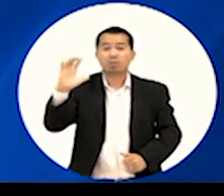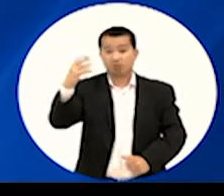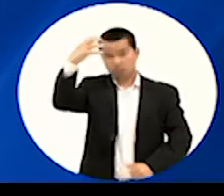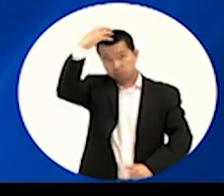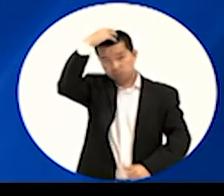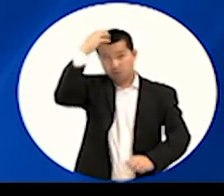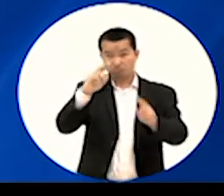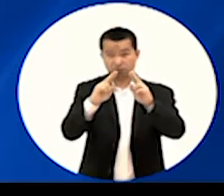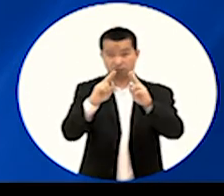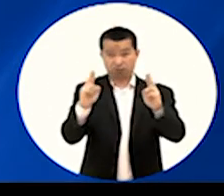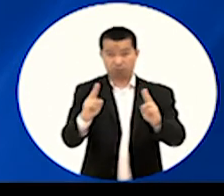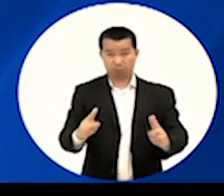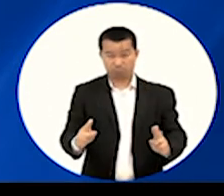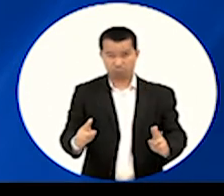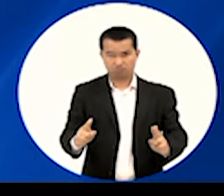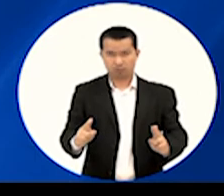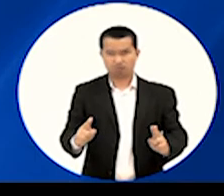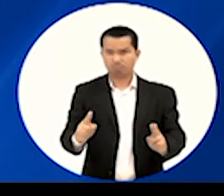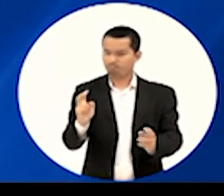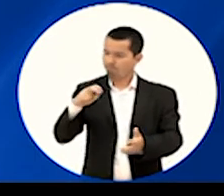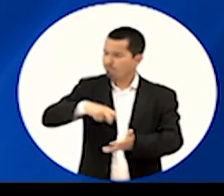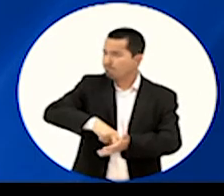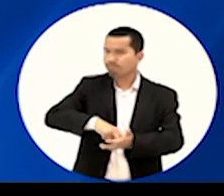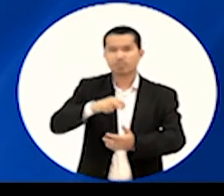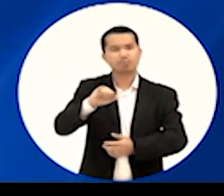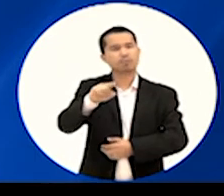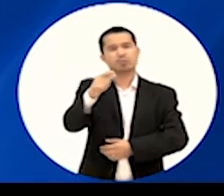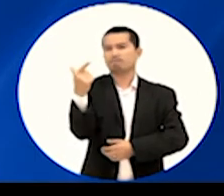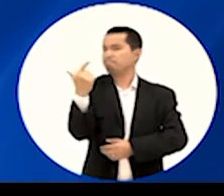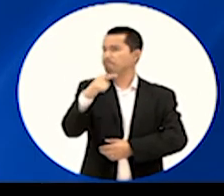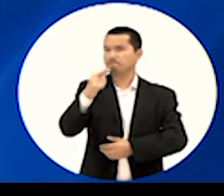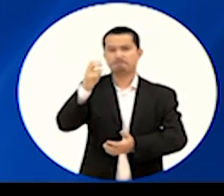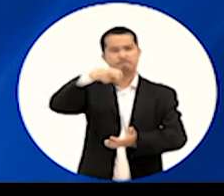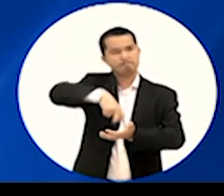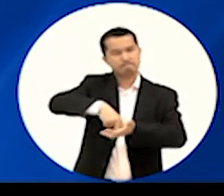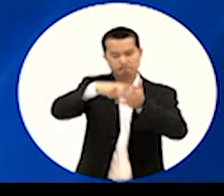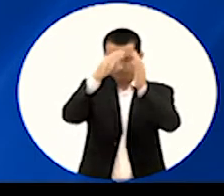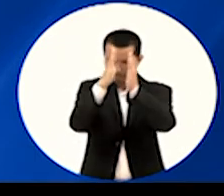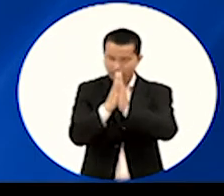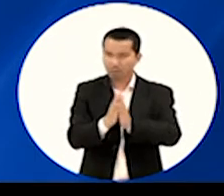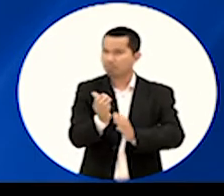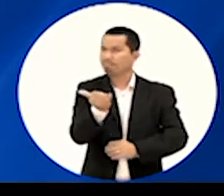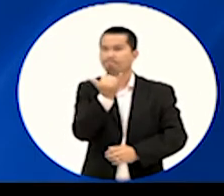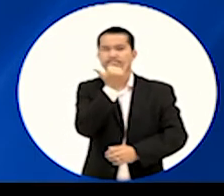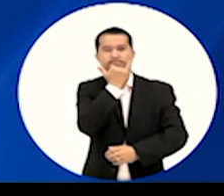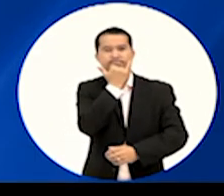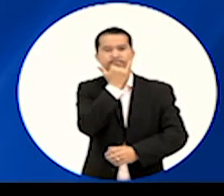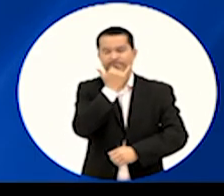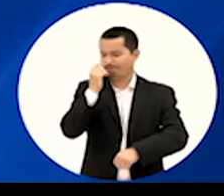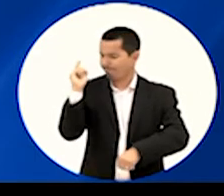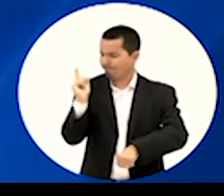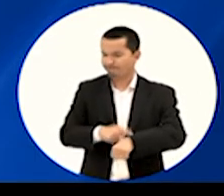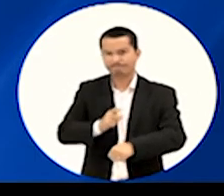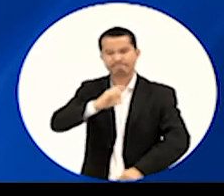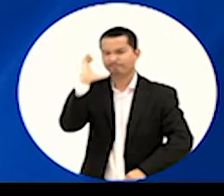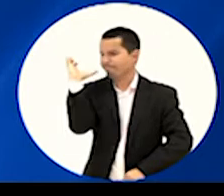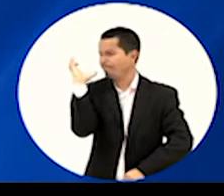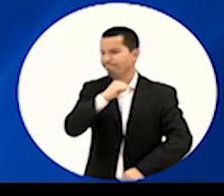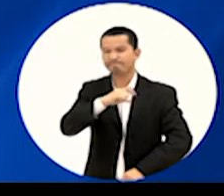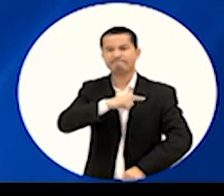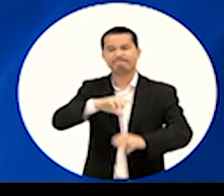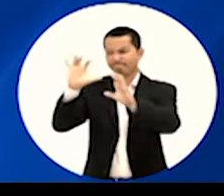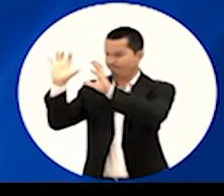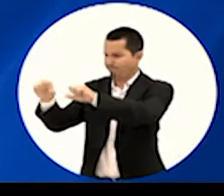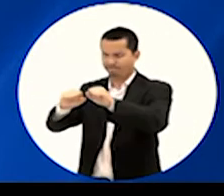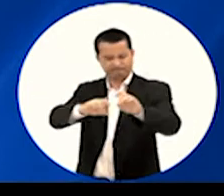fazer. Quem não se ajoelhar e não adorar a estátua será jogado na mesma hora